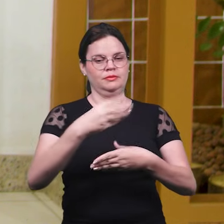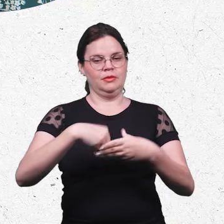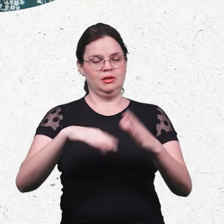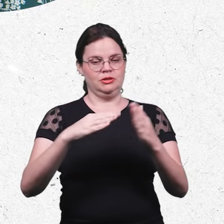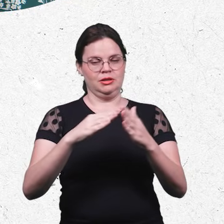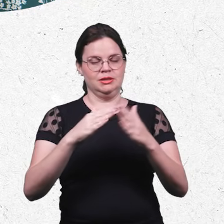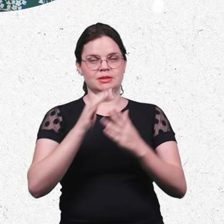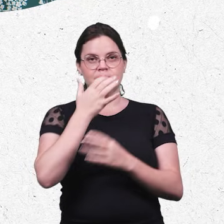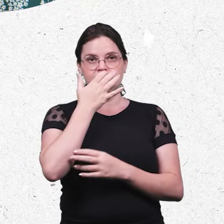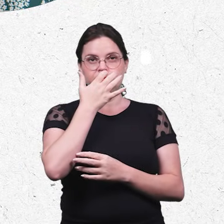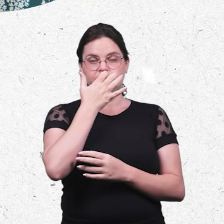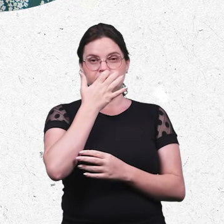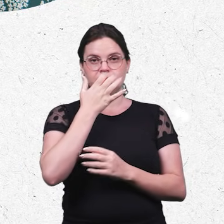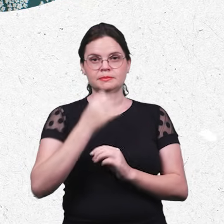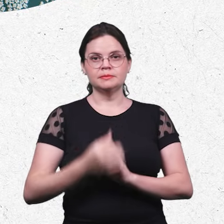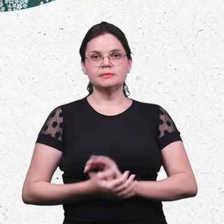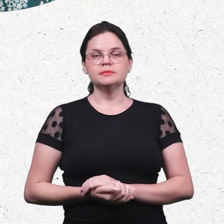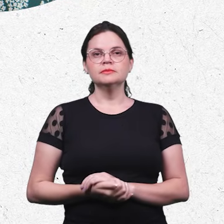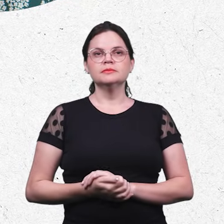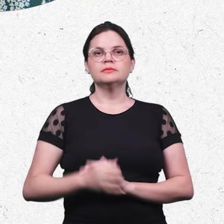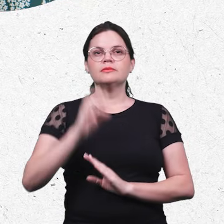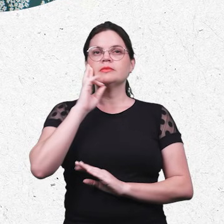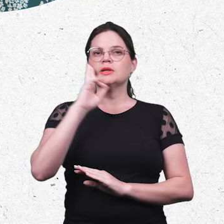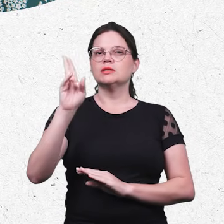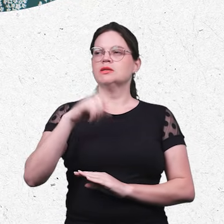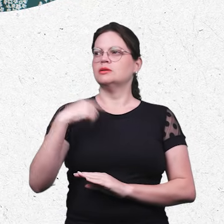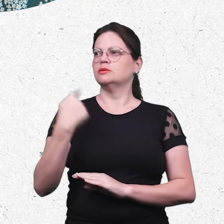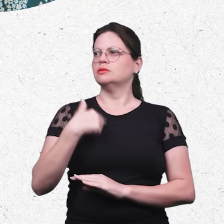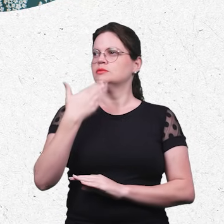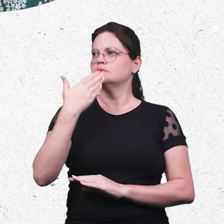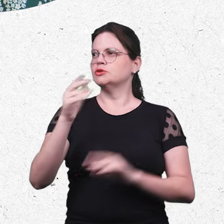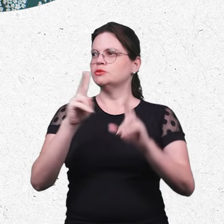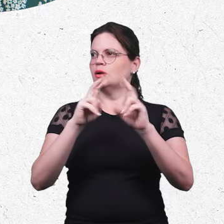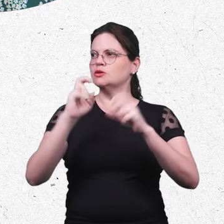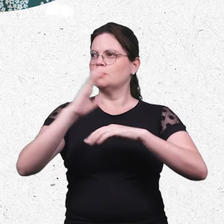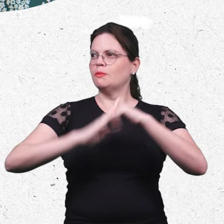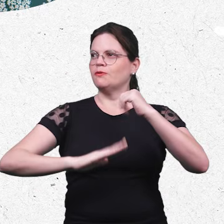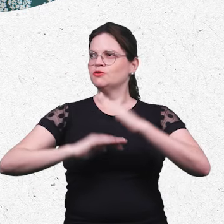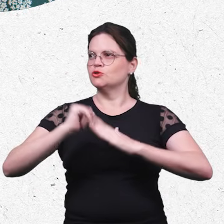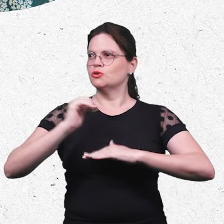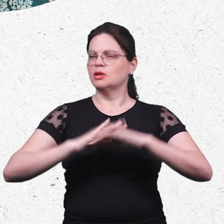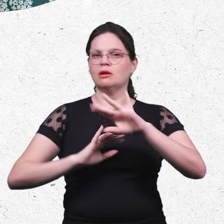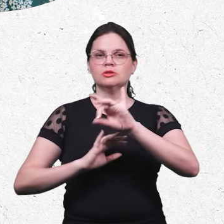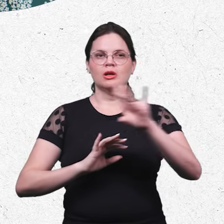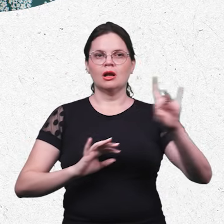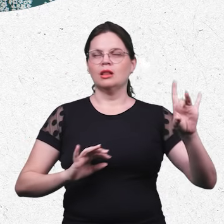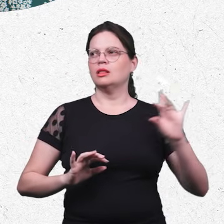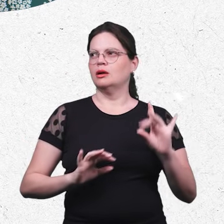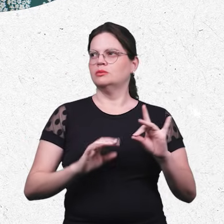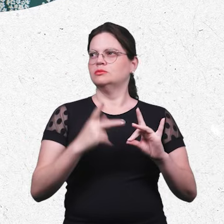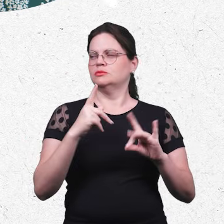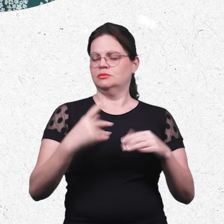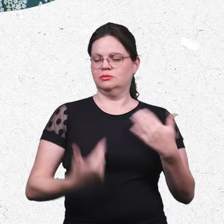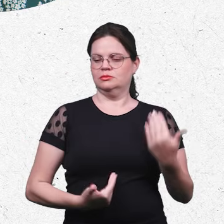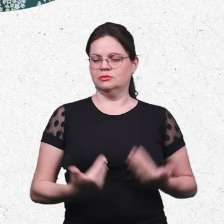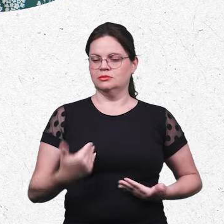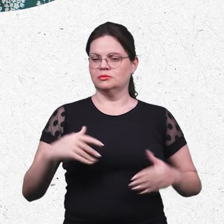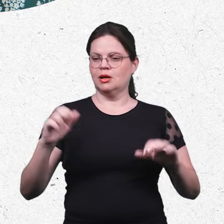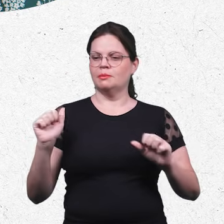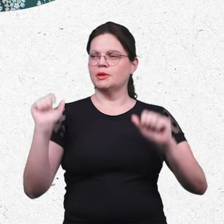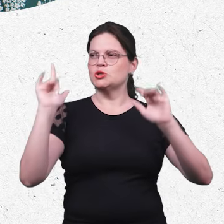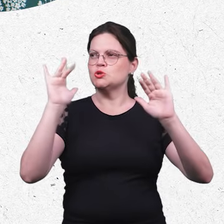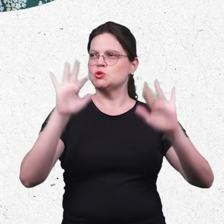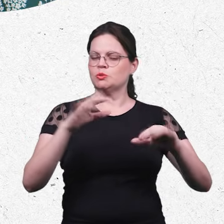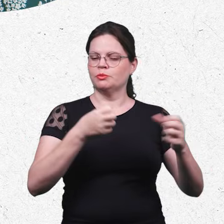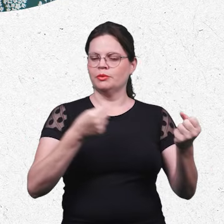lares. Senhor, suplicamos uma bênção quanto à vida profissional dos Teus filhos, que o Senhor possa estar abençoando